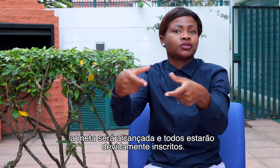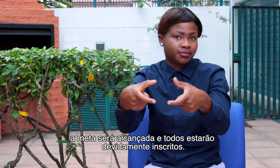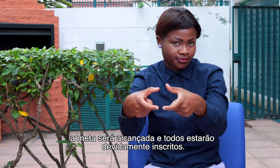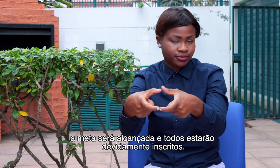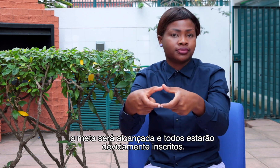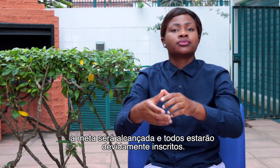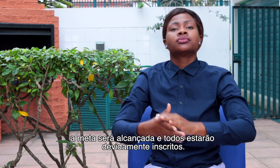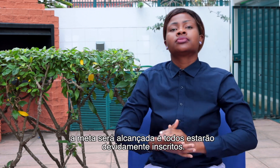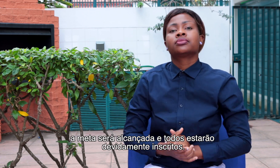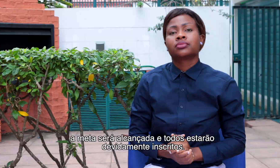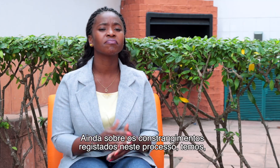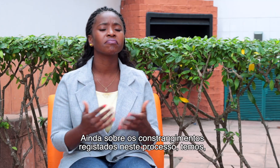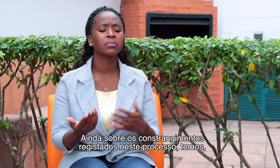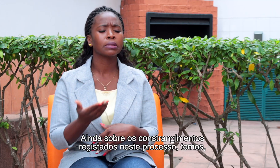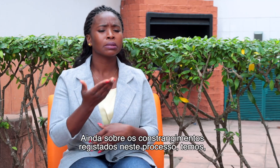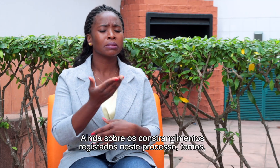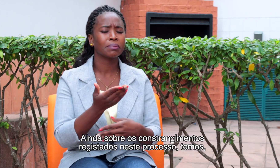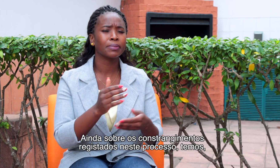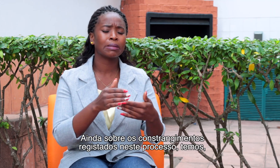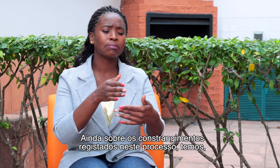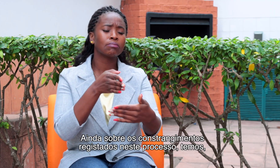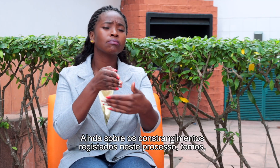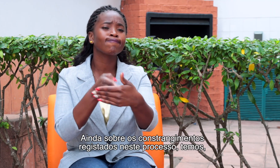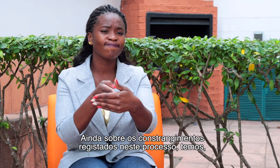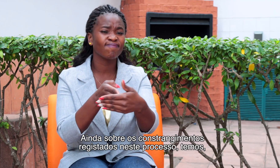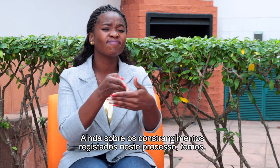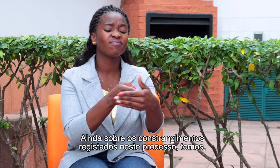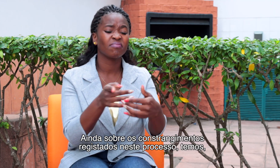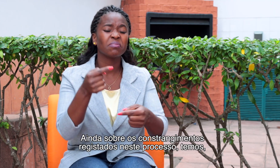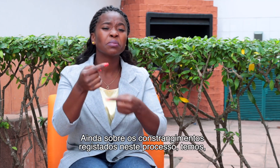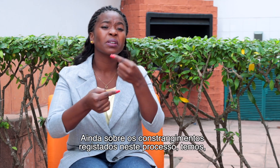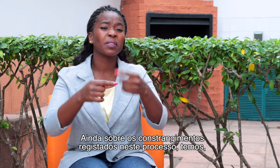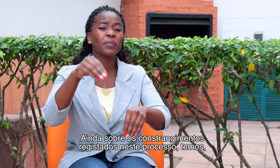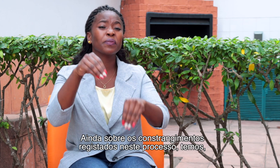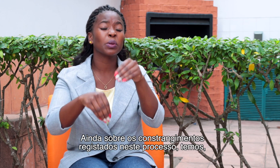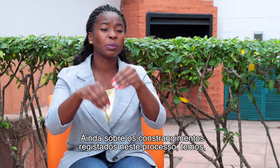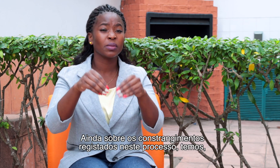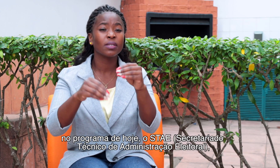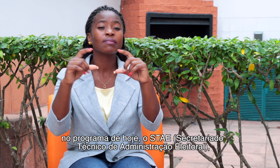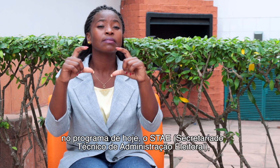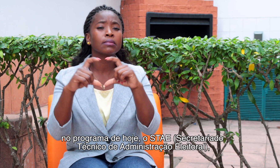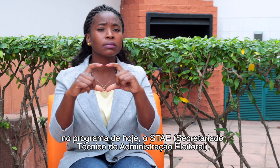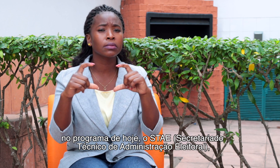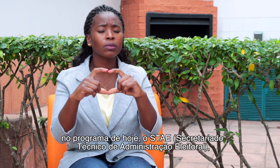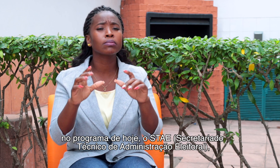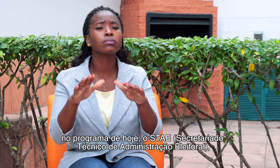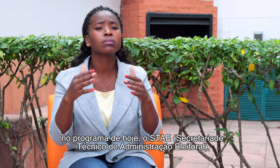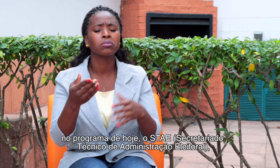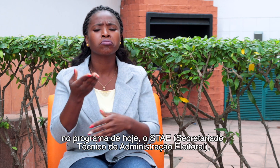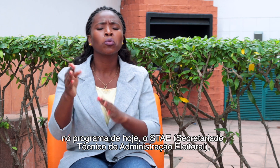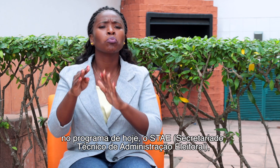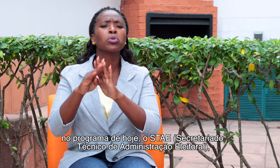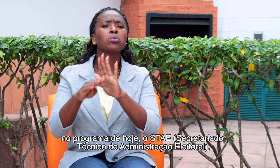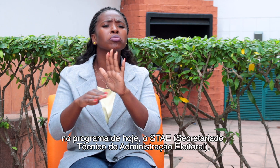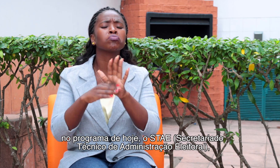estarão devidamente inscritos. Ainda sobre os constrangimentos registados neste processo, temos no programa de hoje o